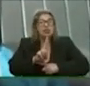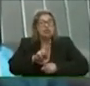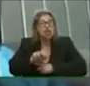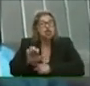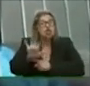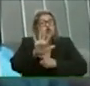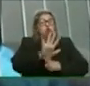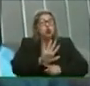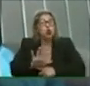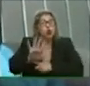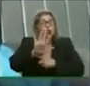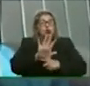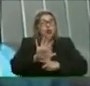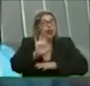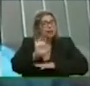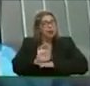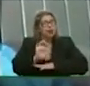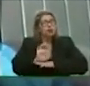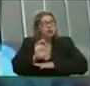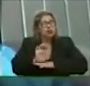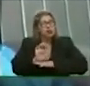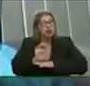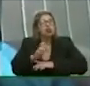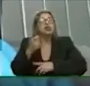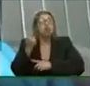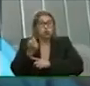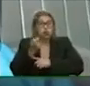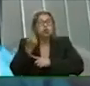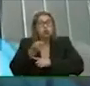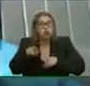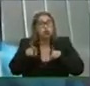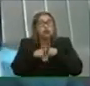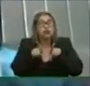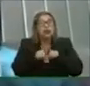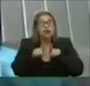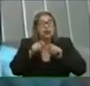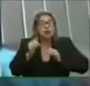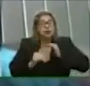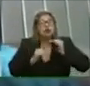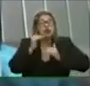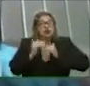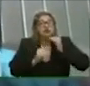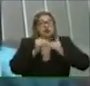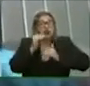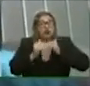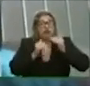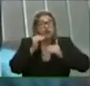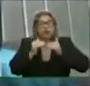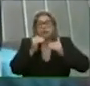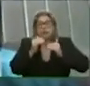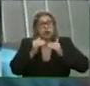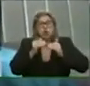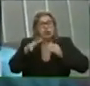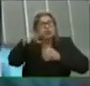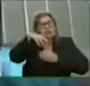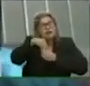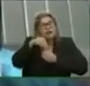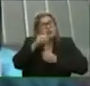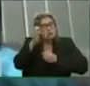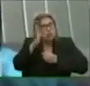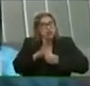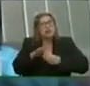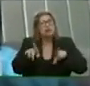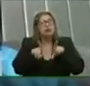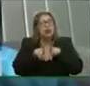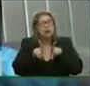da importância do Estado e da contribuição que o Rio Grande do Sul deu para o desenvolvimento do próprio Brasil. Isso que nós estamos